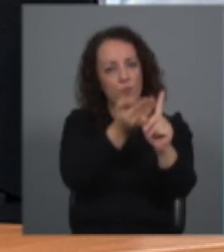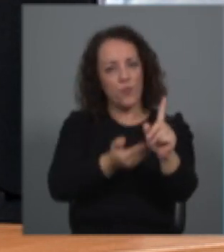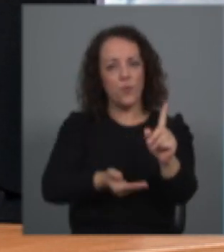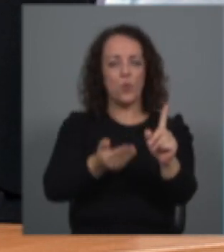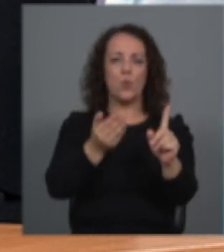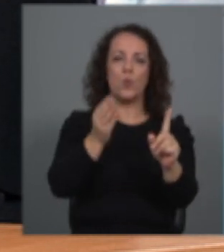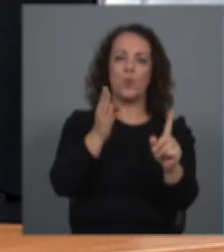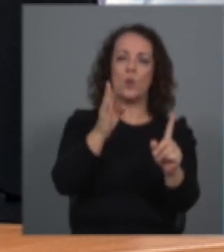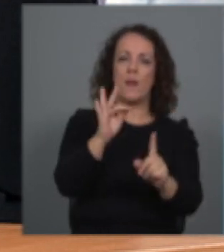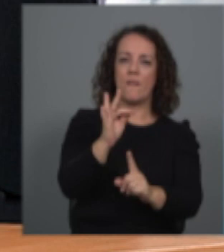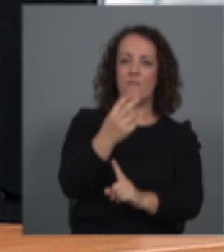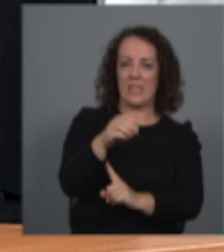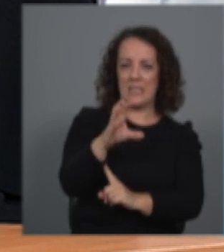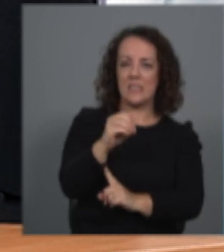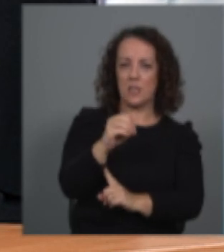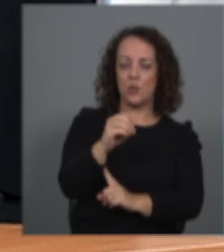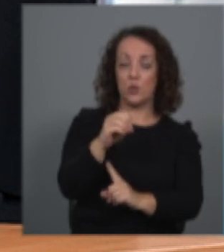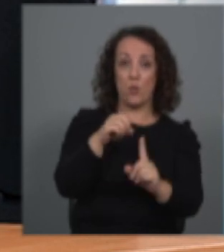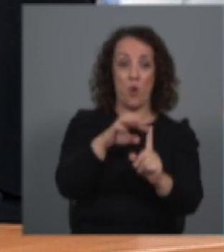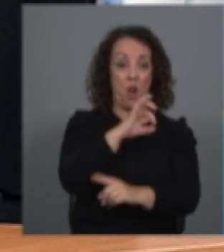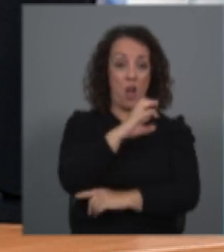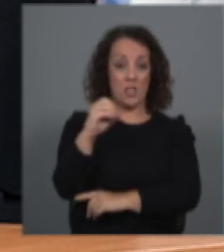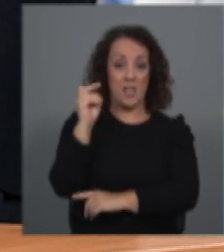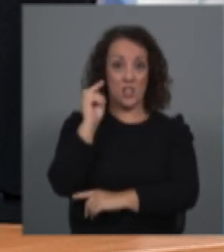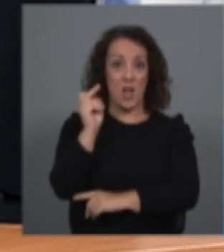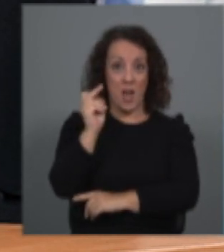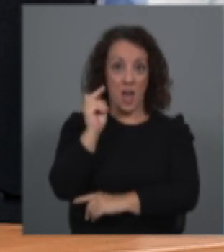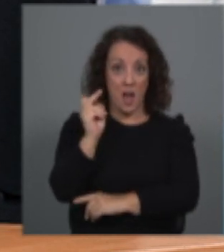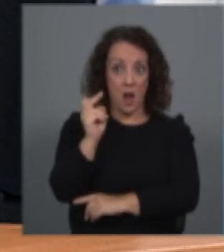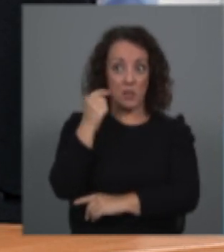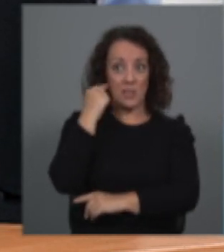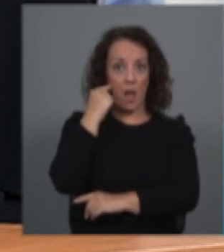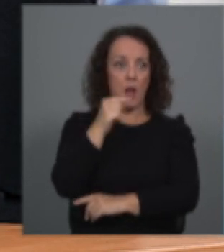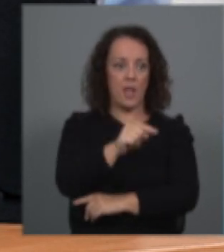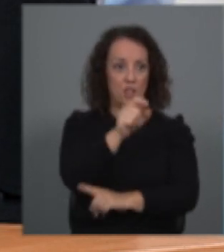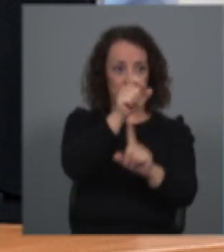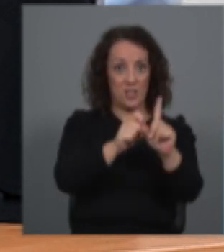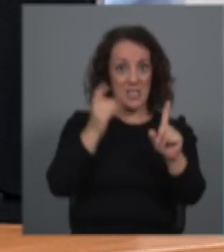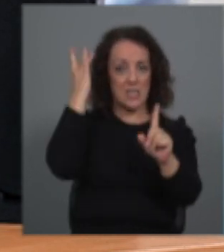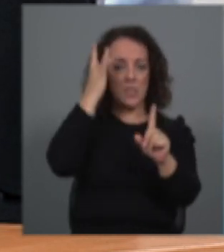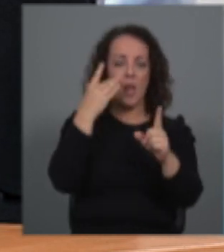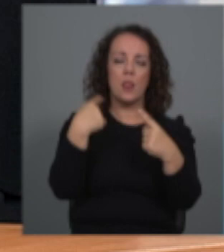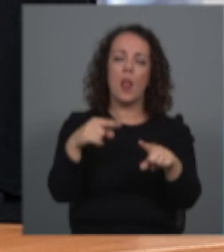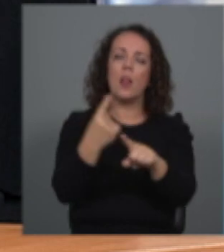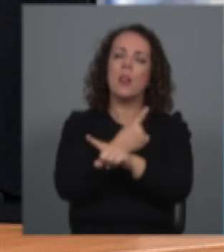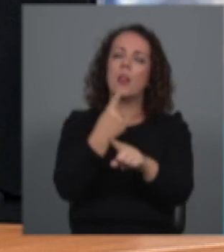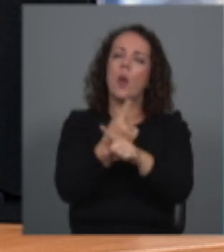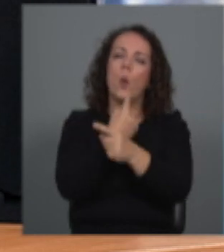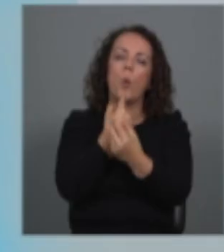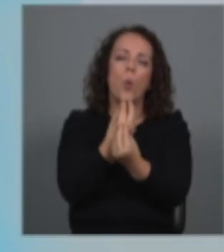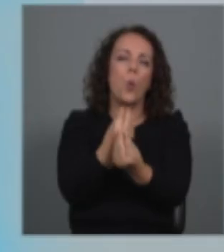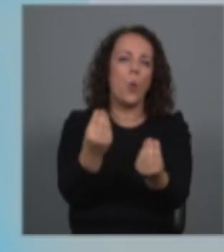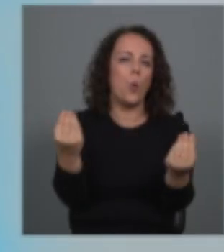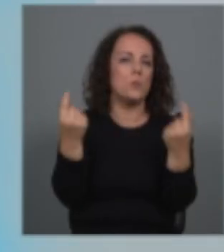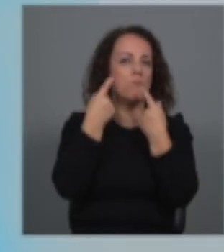de 8 séculos, este santo tem muito para dizer à nossa humanidade. E foi isso que